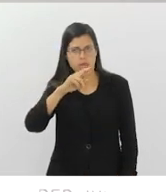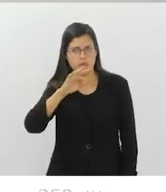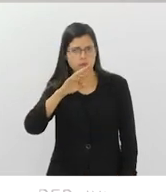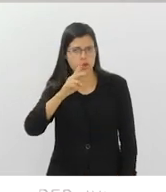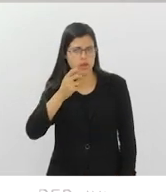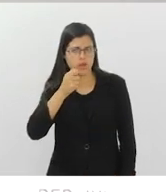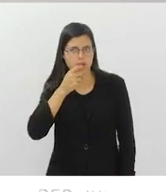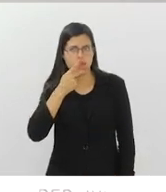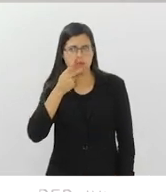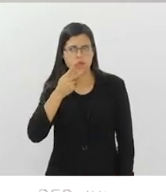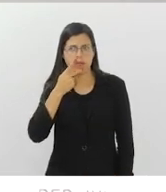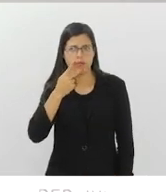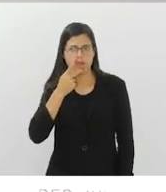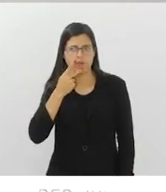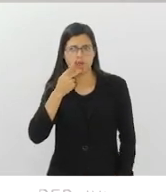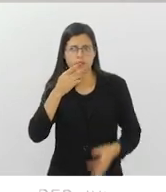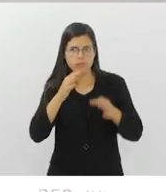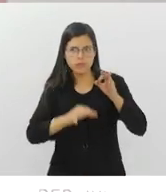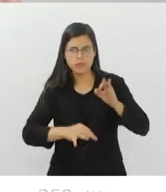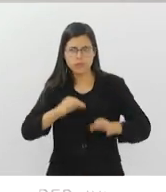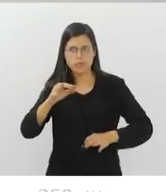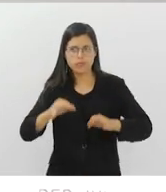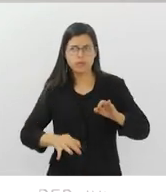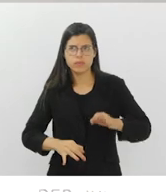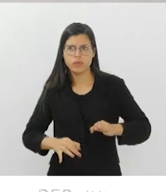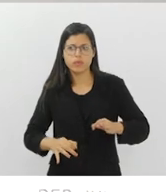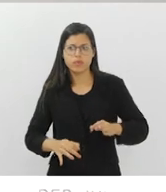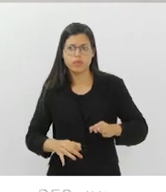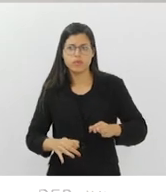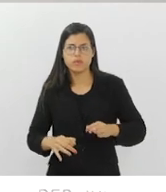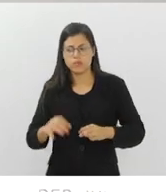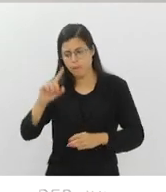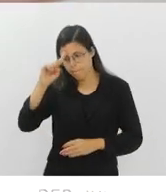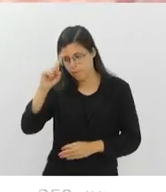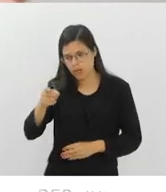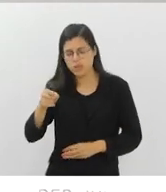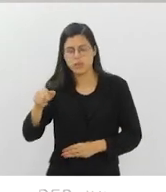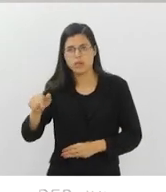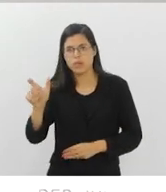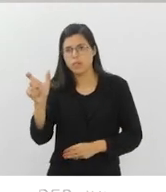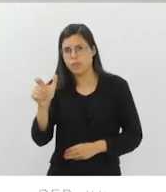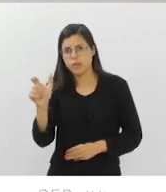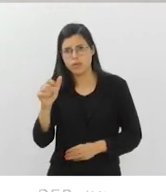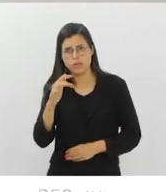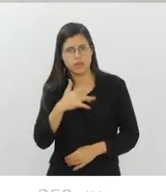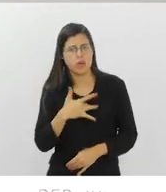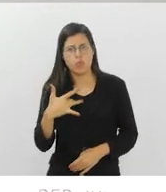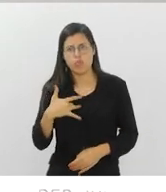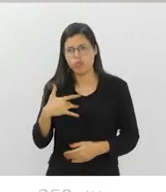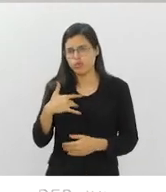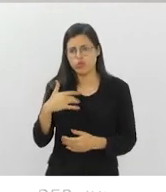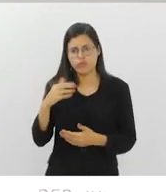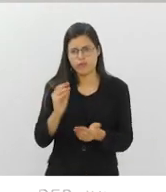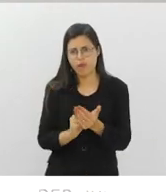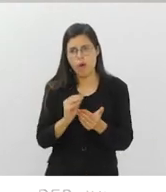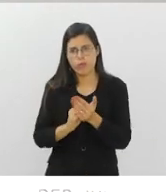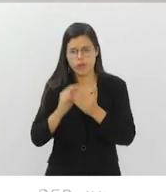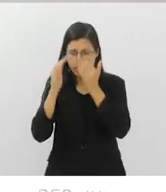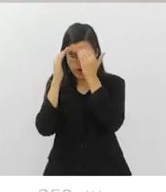justiça manda, os planos de saúde não cumprem, quer dizer, isso está um absurdo dos absurdos dos